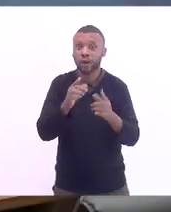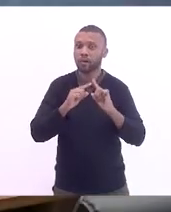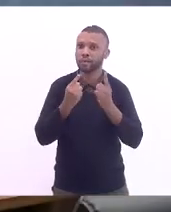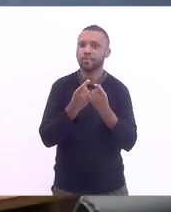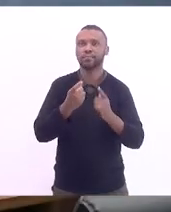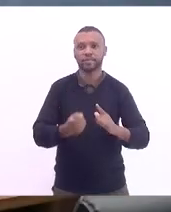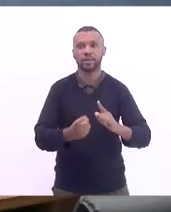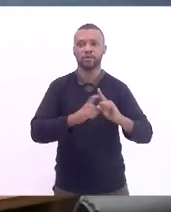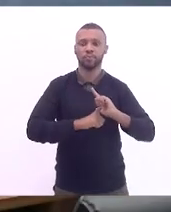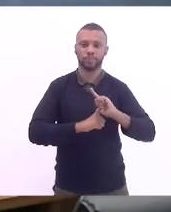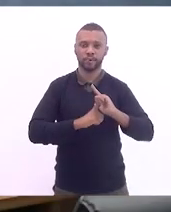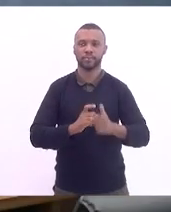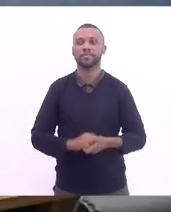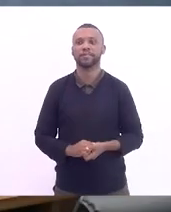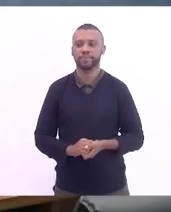sessão